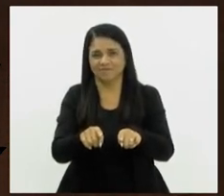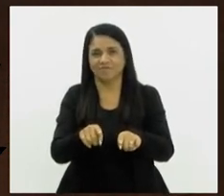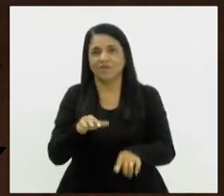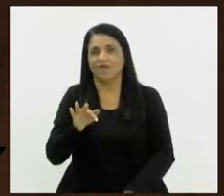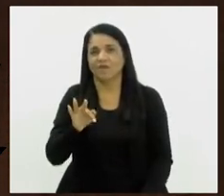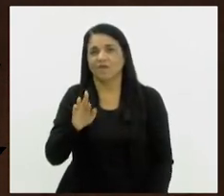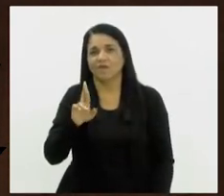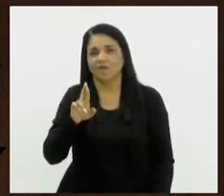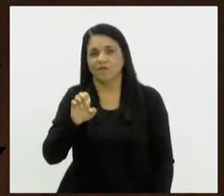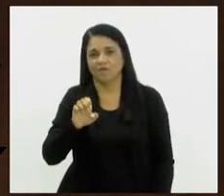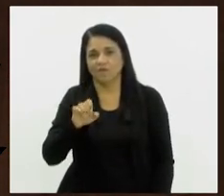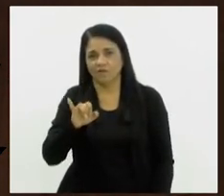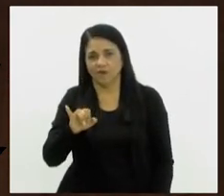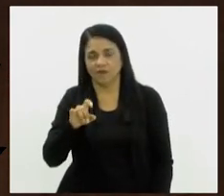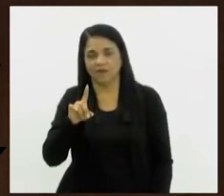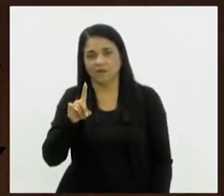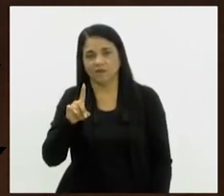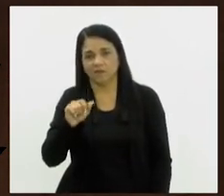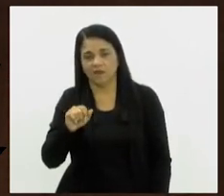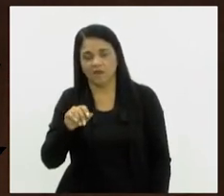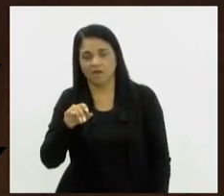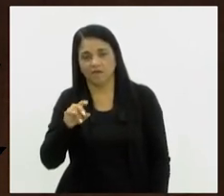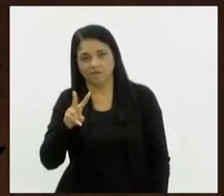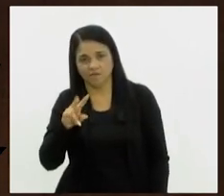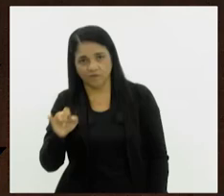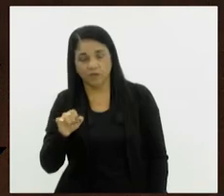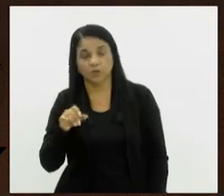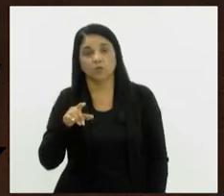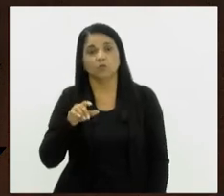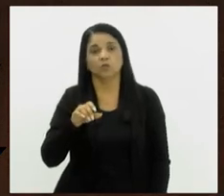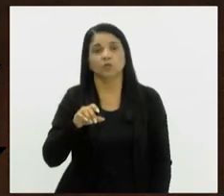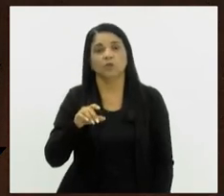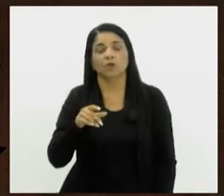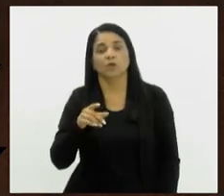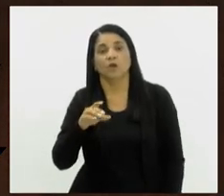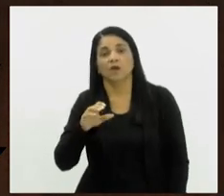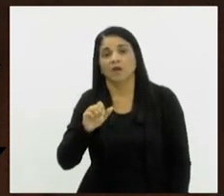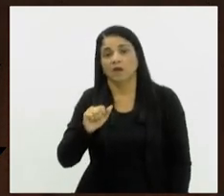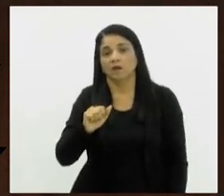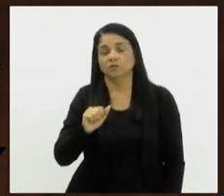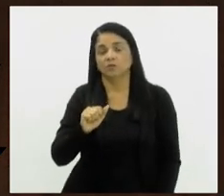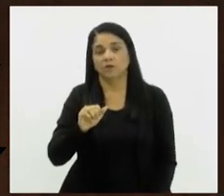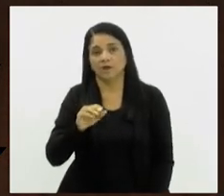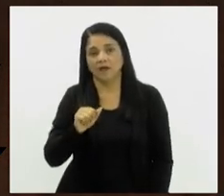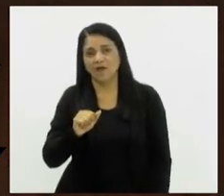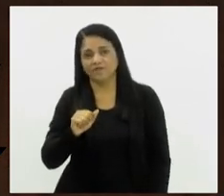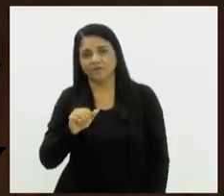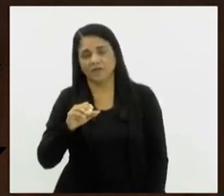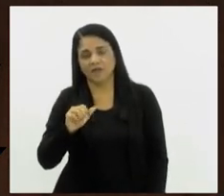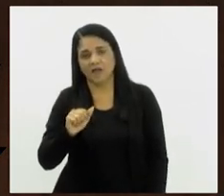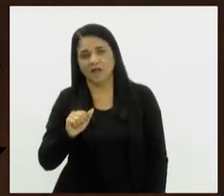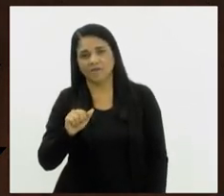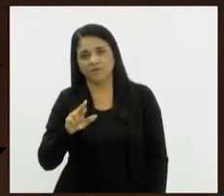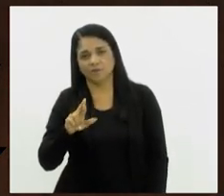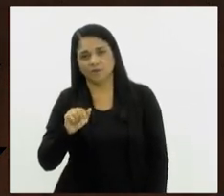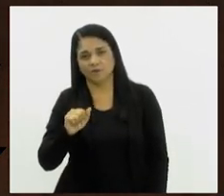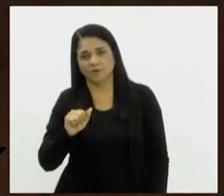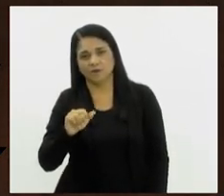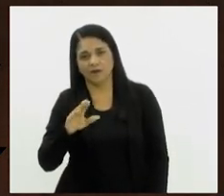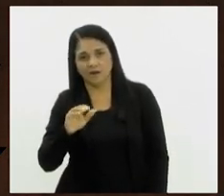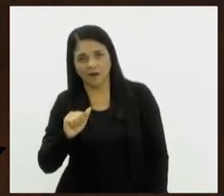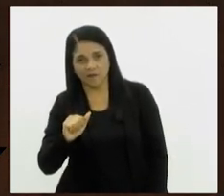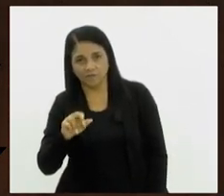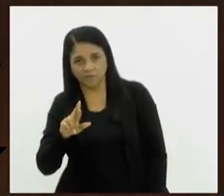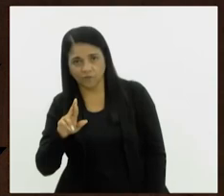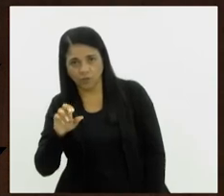Frei Davi, do Educafro, para que todos nos esforcemos para que haja menor defasagem